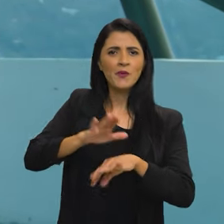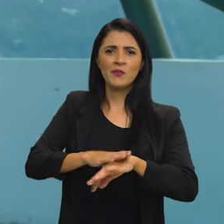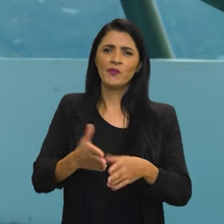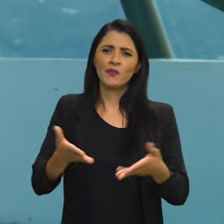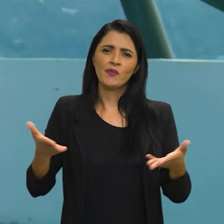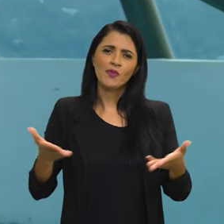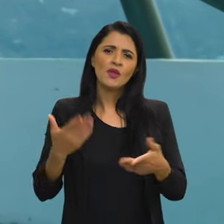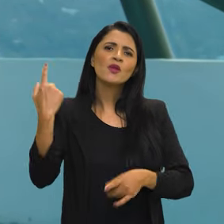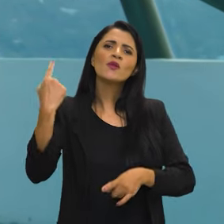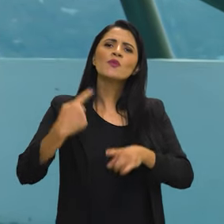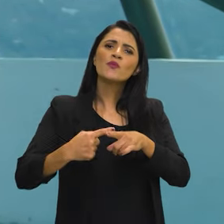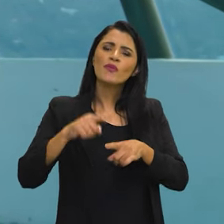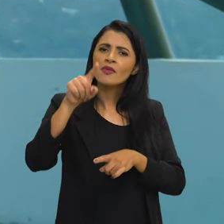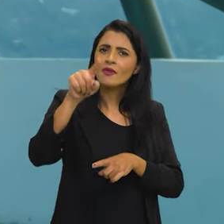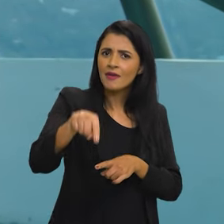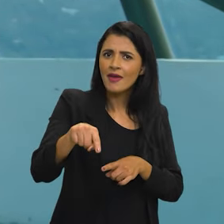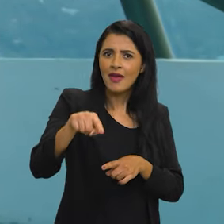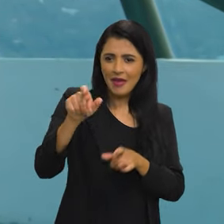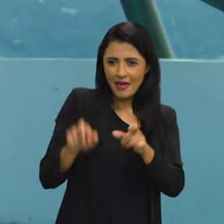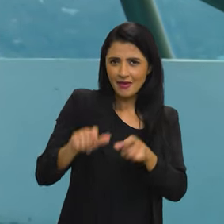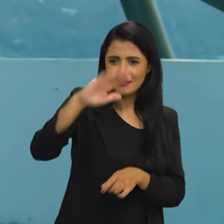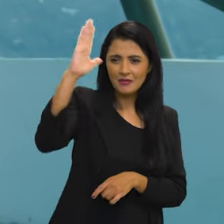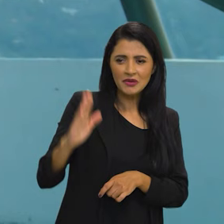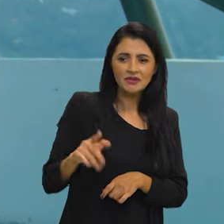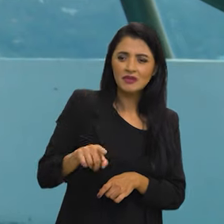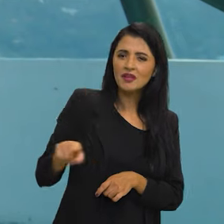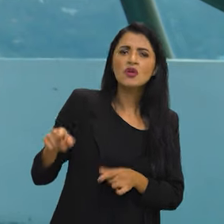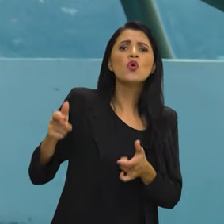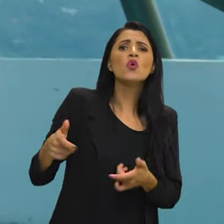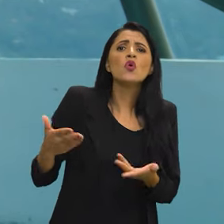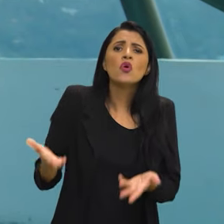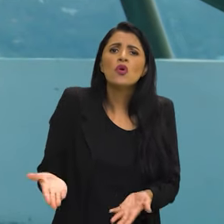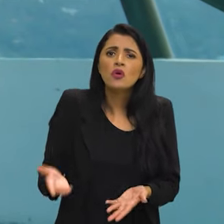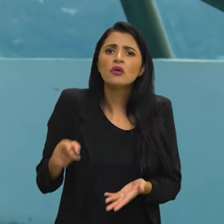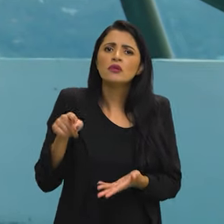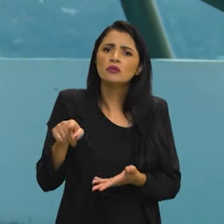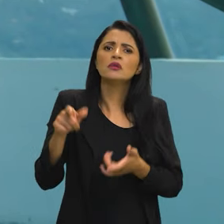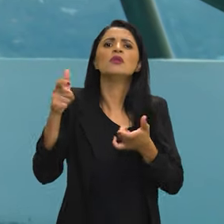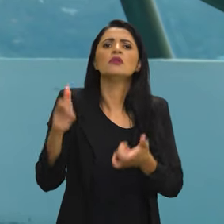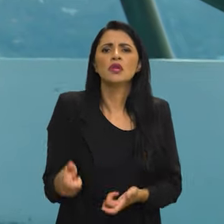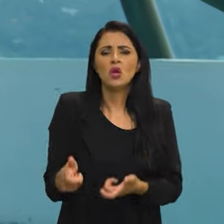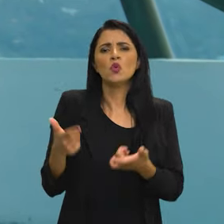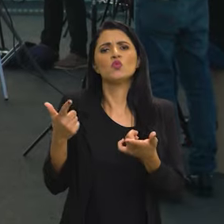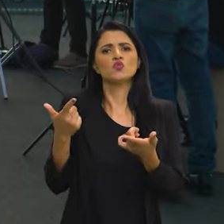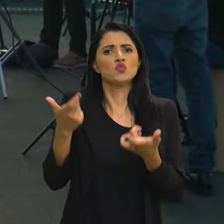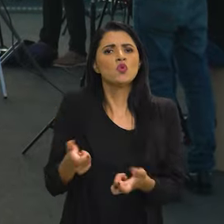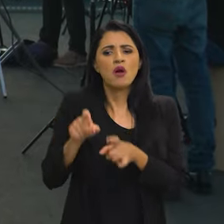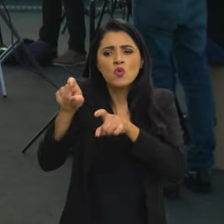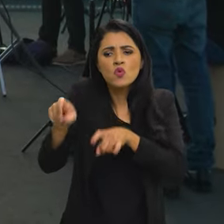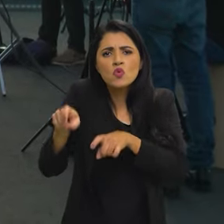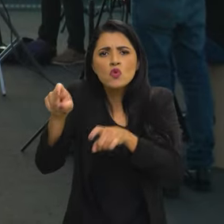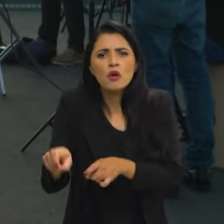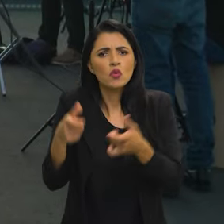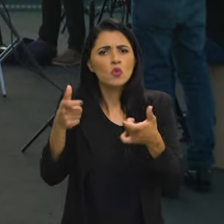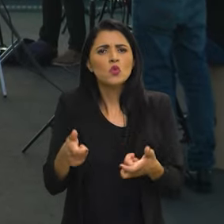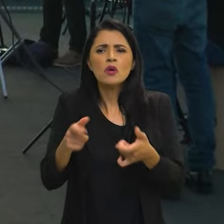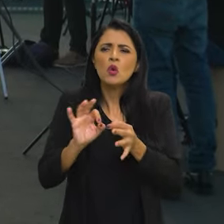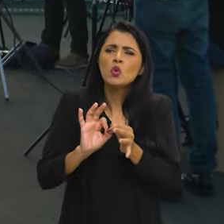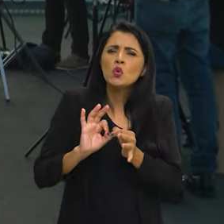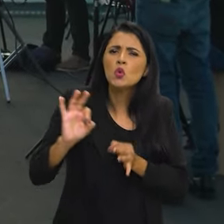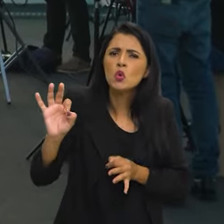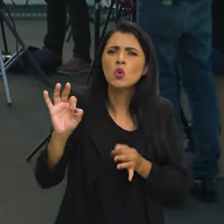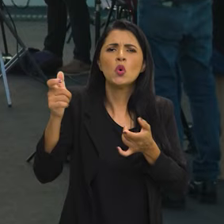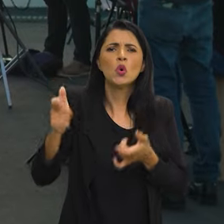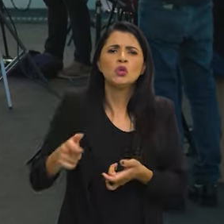momento, que justamente esses brasileiros estão aonde? estão justamente em zonas rurais, em